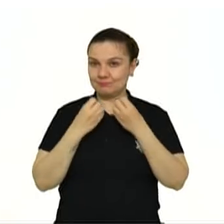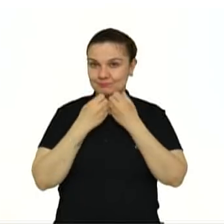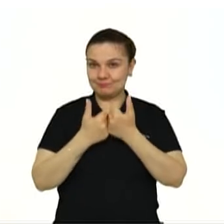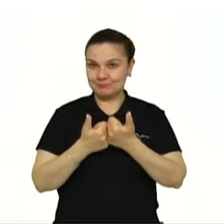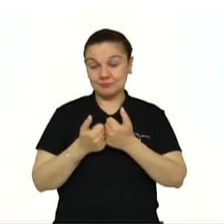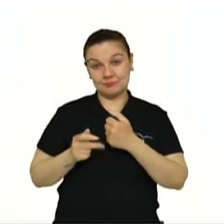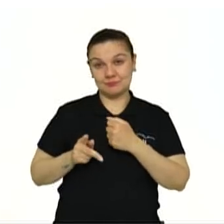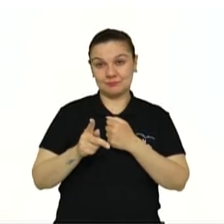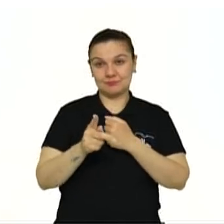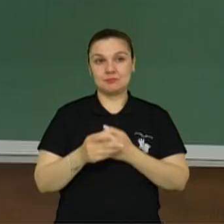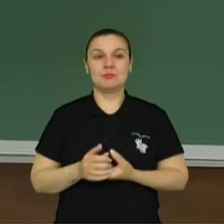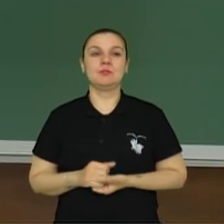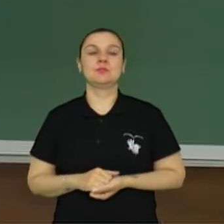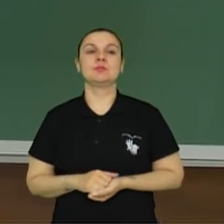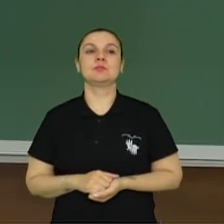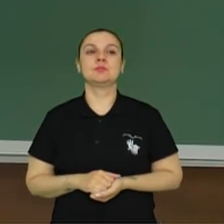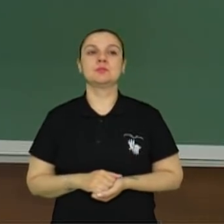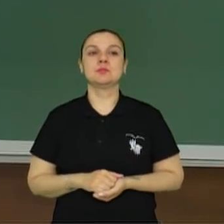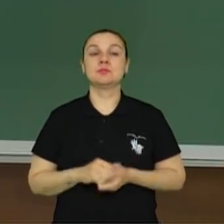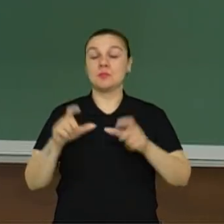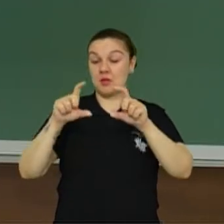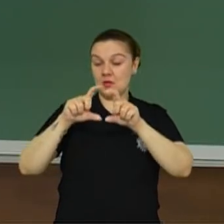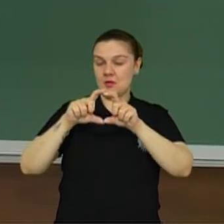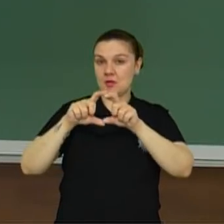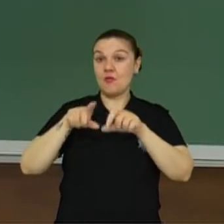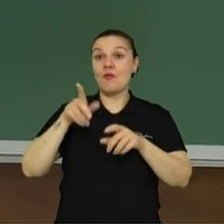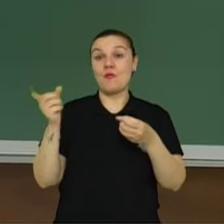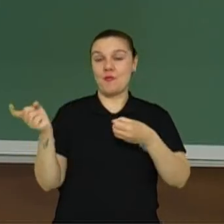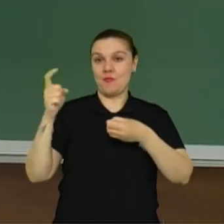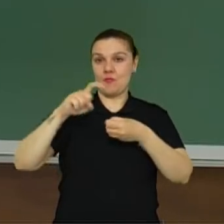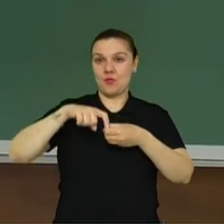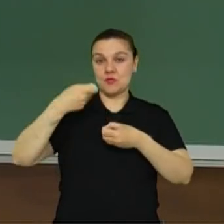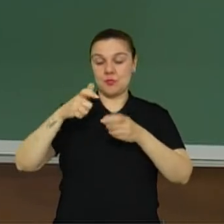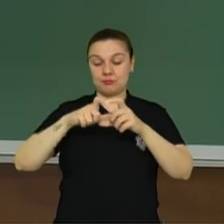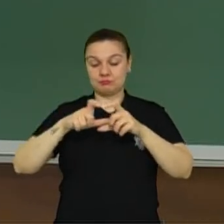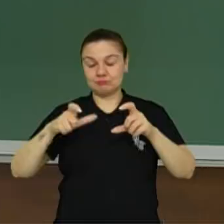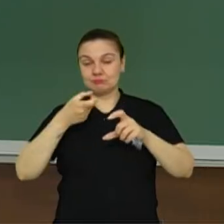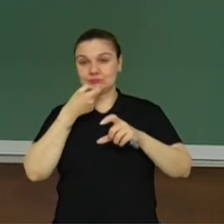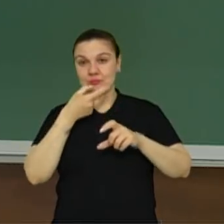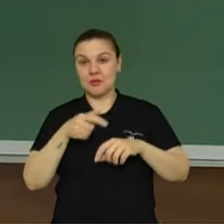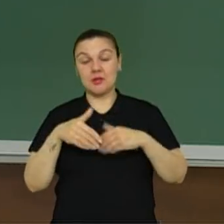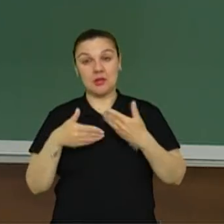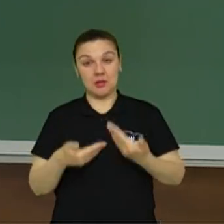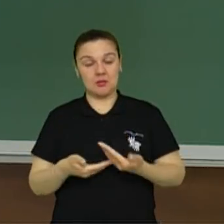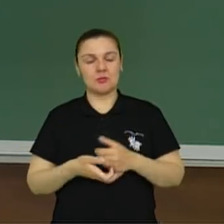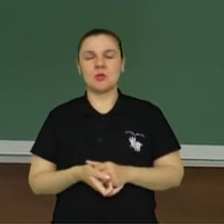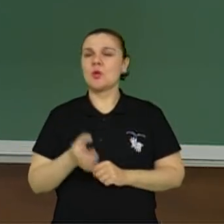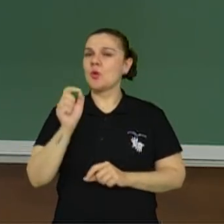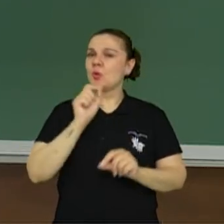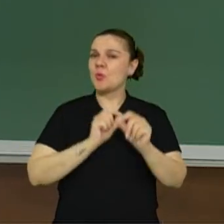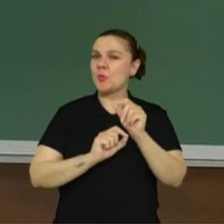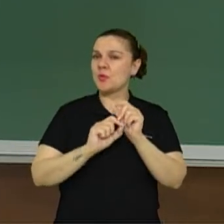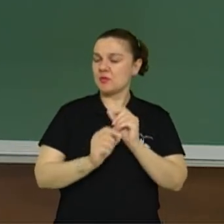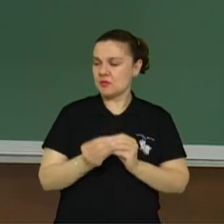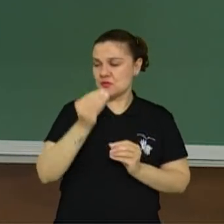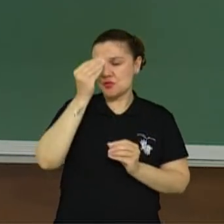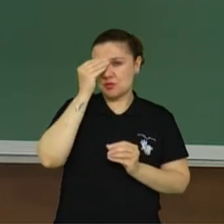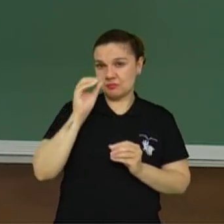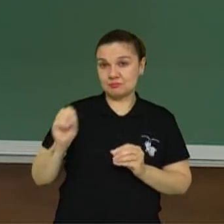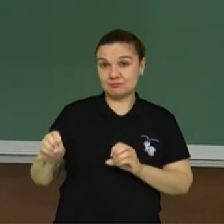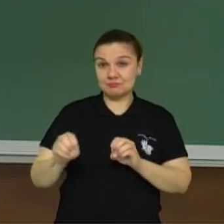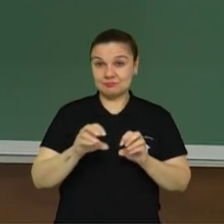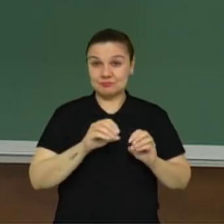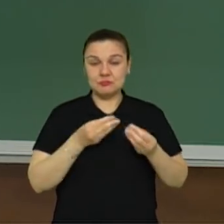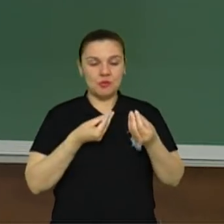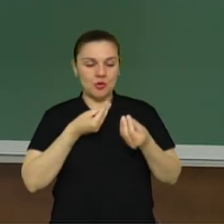Bacana? Continuando aqui. Sobre a tirinha, enquanto gênero, o que nós vamos